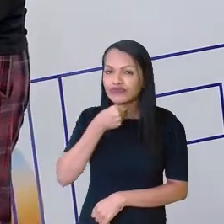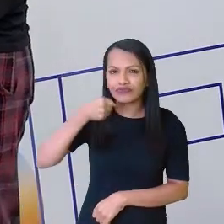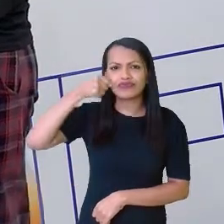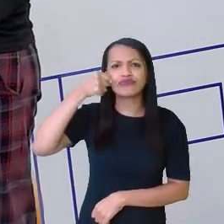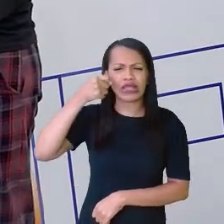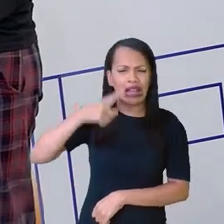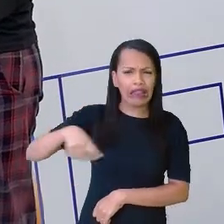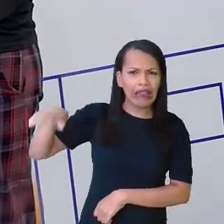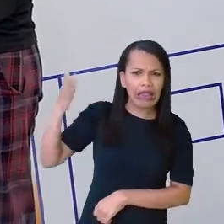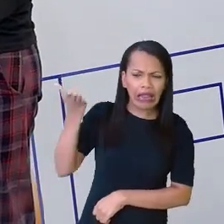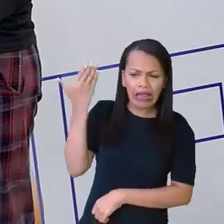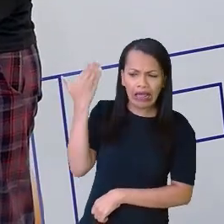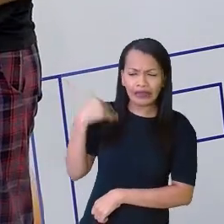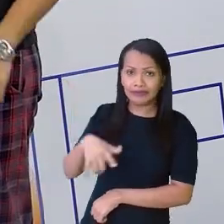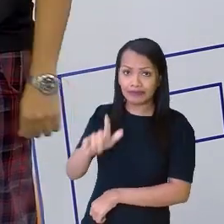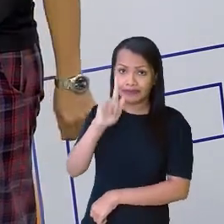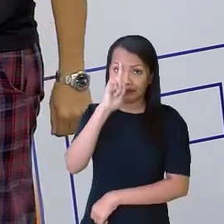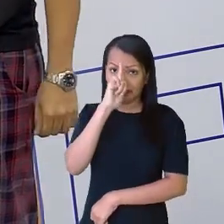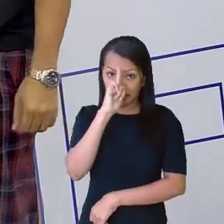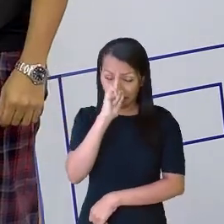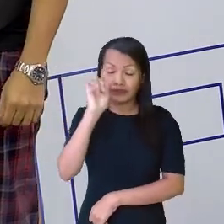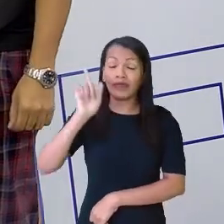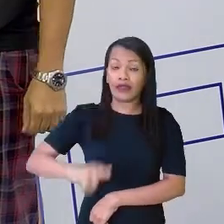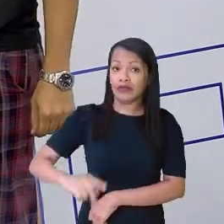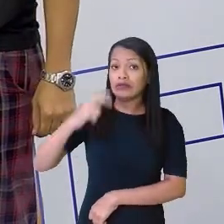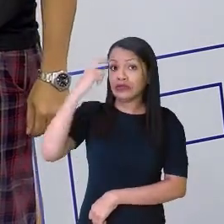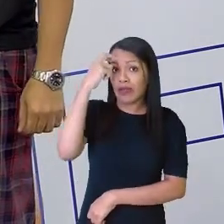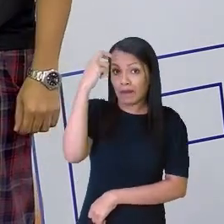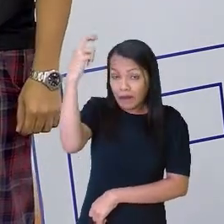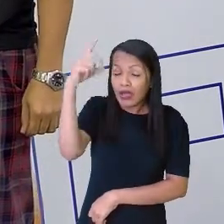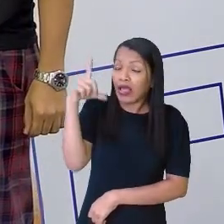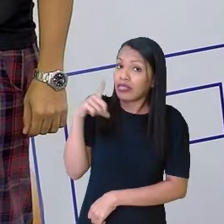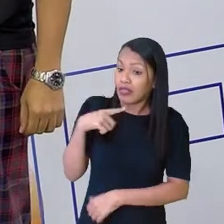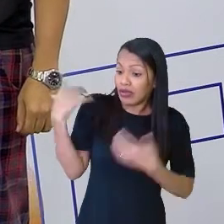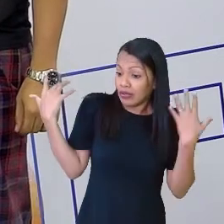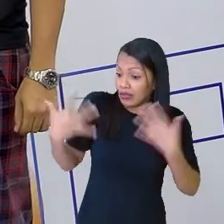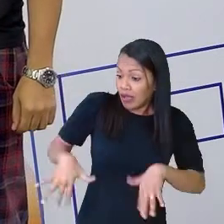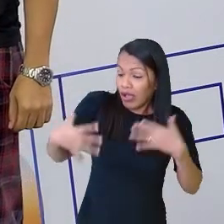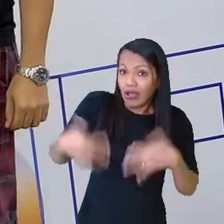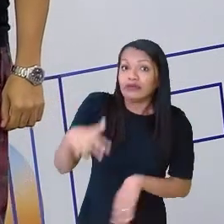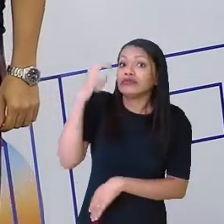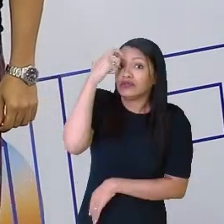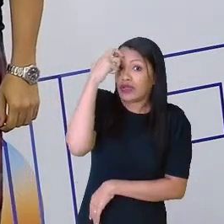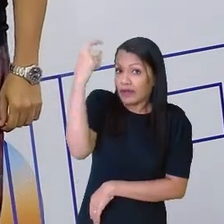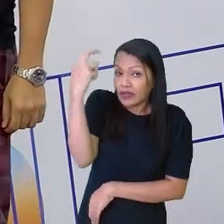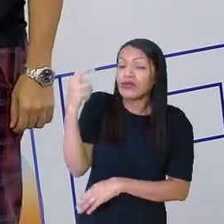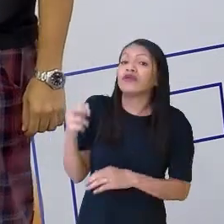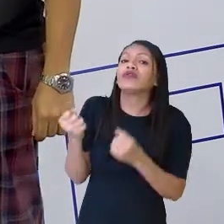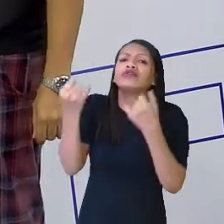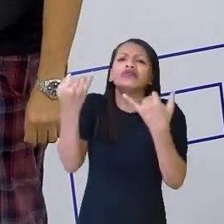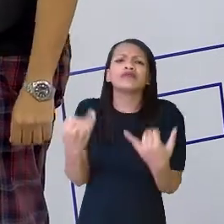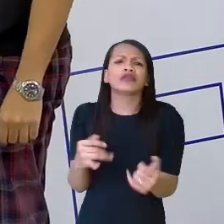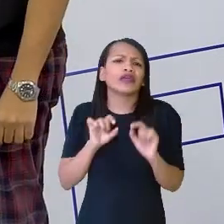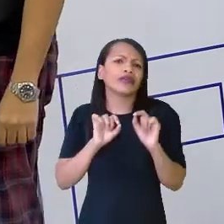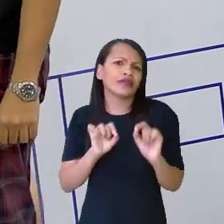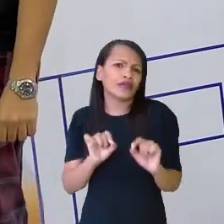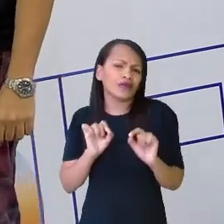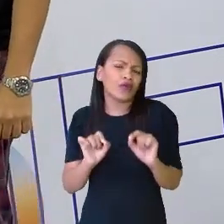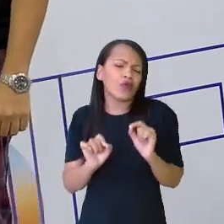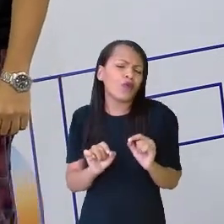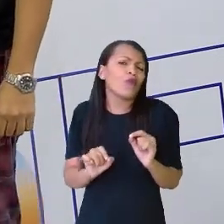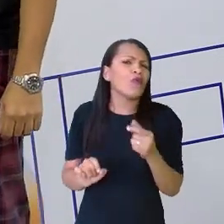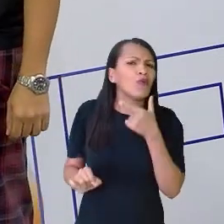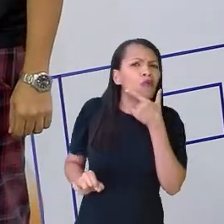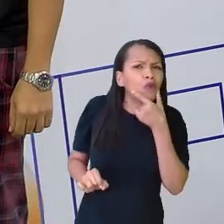que os filósofos eram grandes sábios, tinham muita sabedoria, sabe? E conta-se que uma vez um